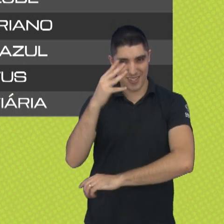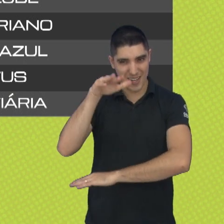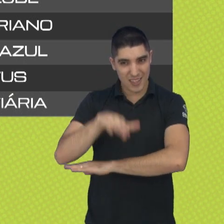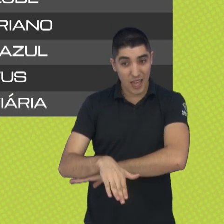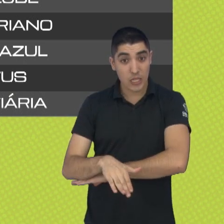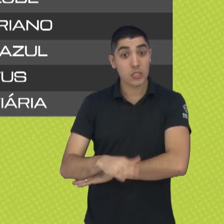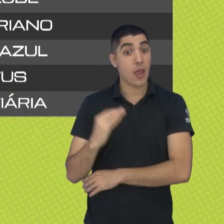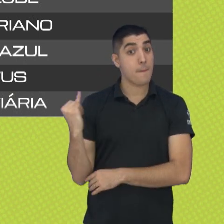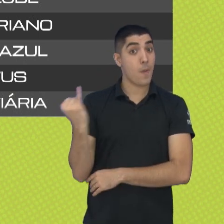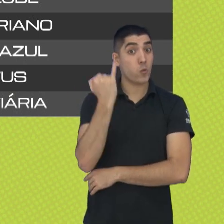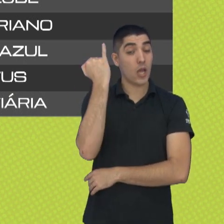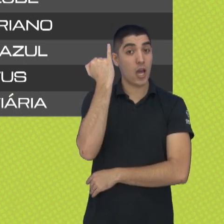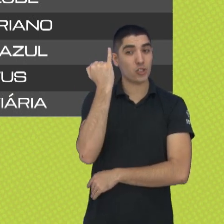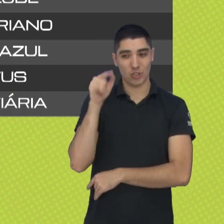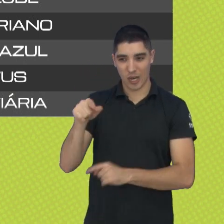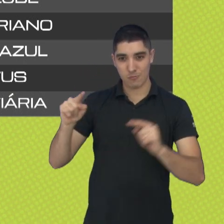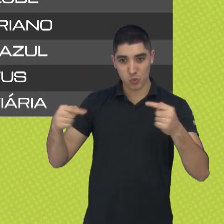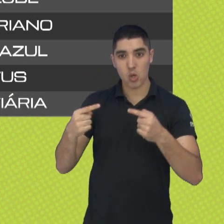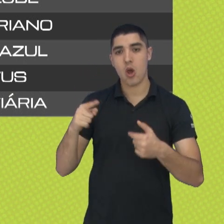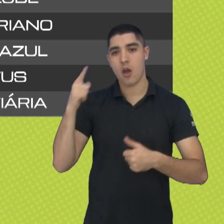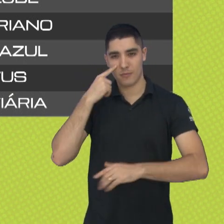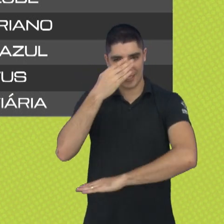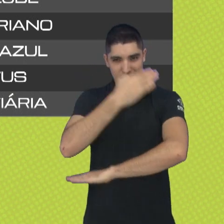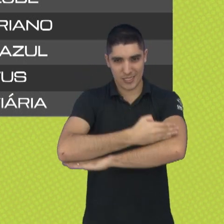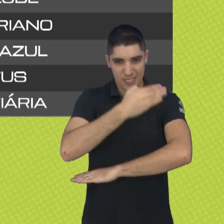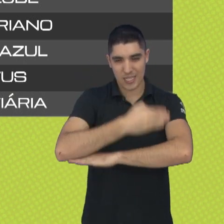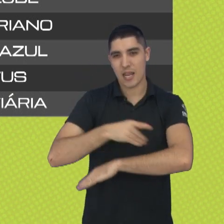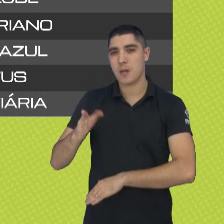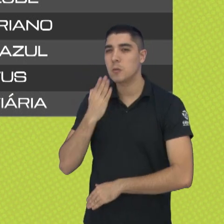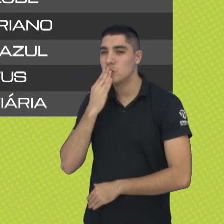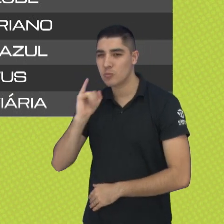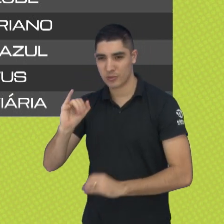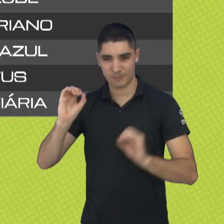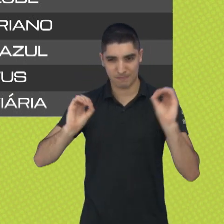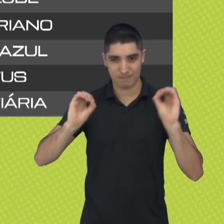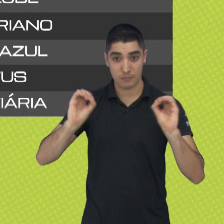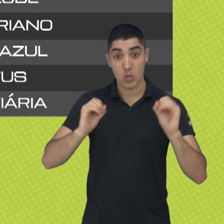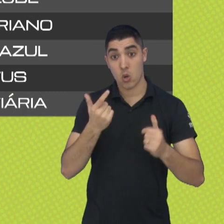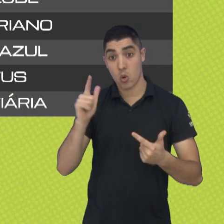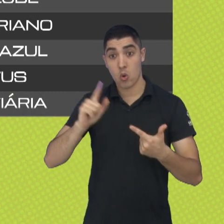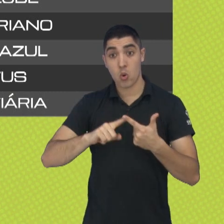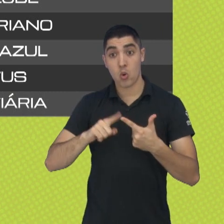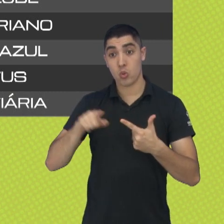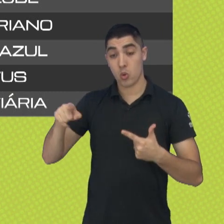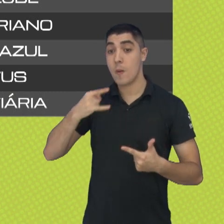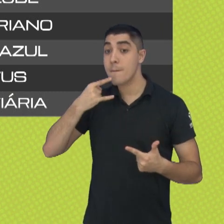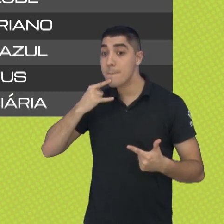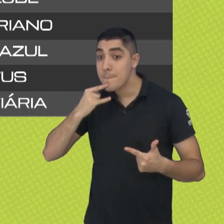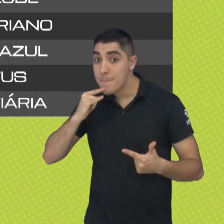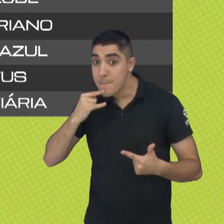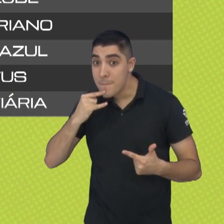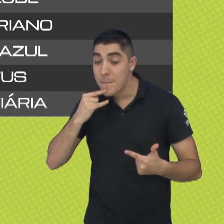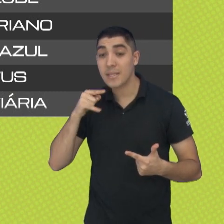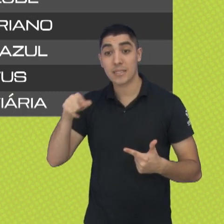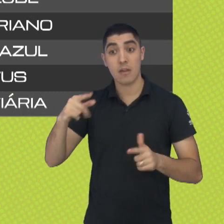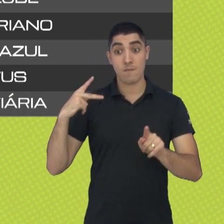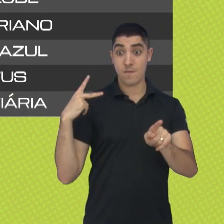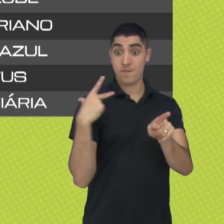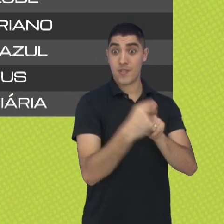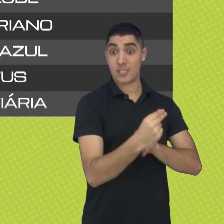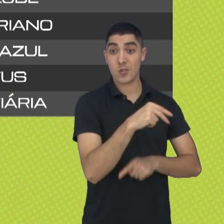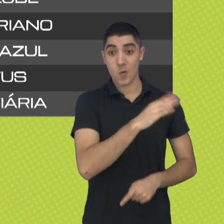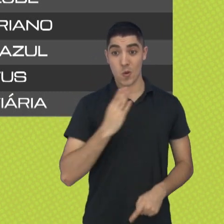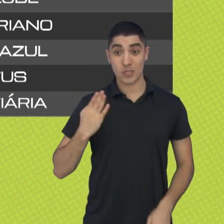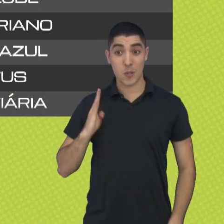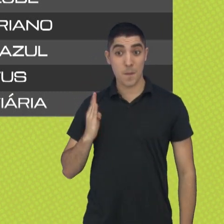muito importante pro São José. Primeiro teve esse Rio Claro 0, Primavera 0, mas esse jogo aqui, ó, o 15 de Piracicaba, que não ganhava de ninguém, resolveu ganhar em cima do